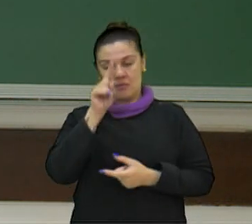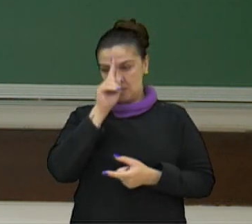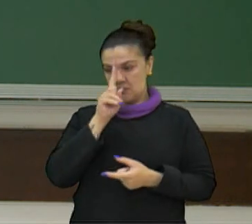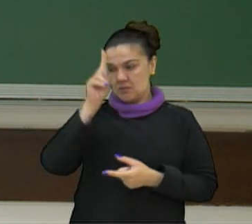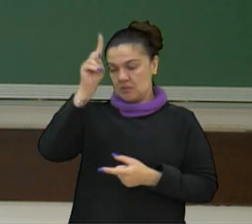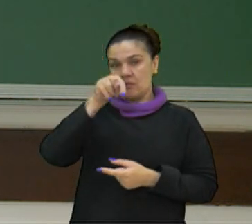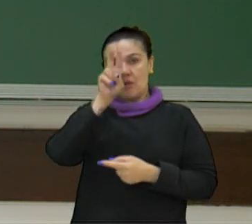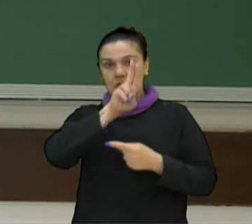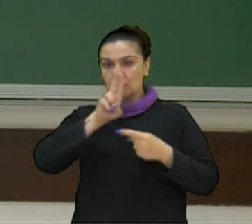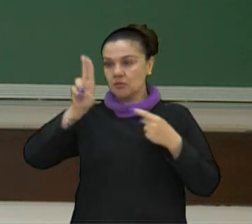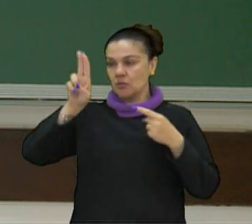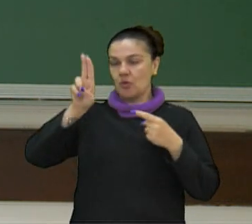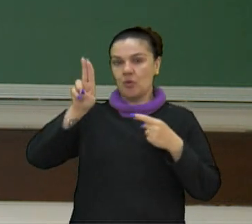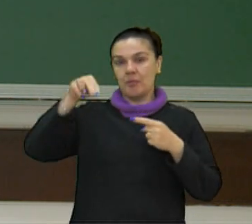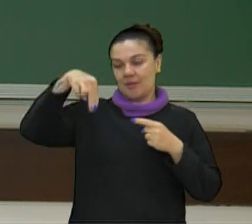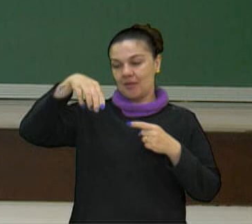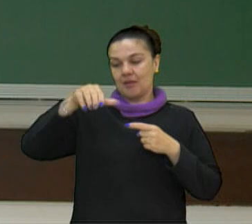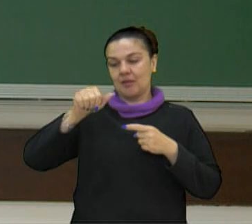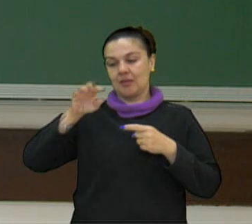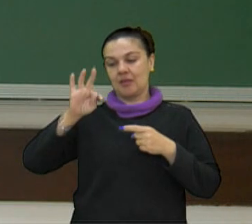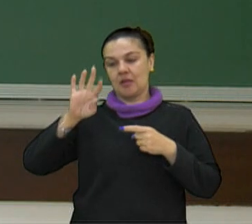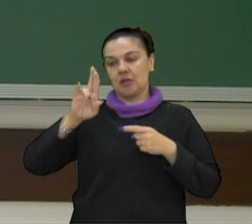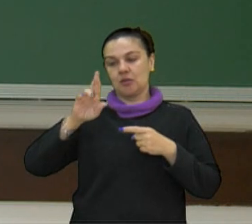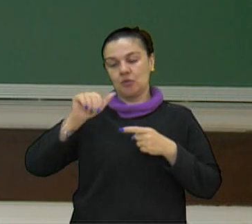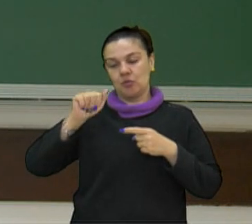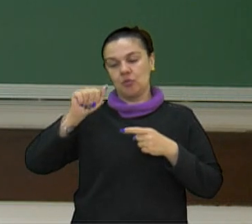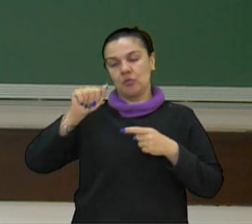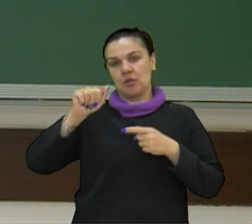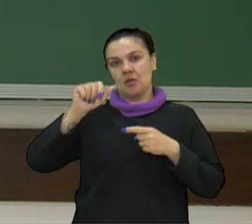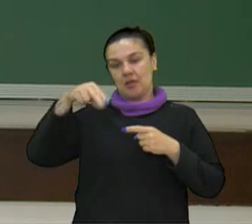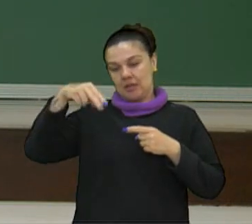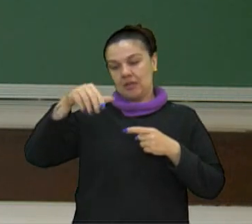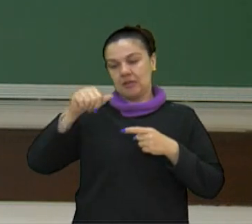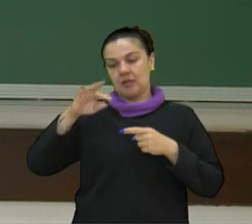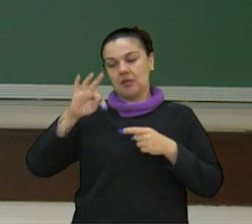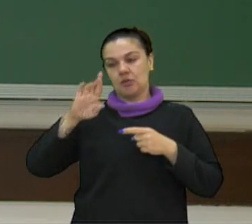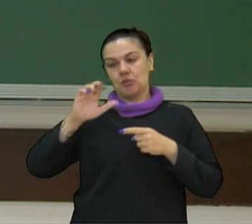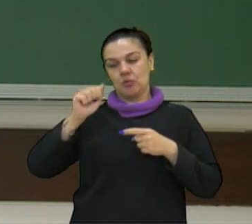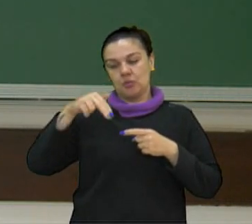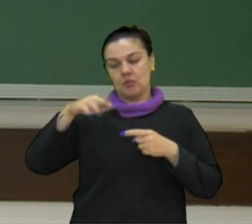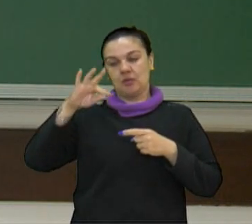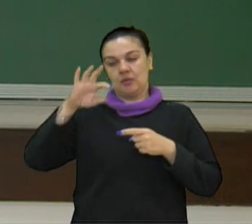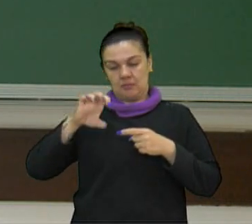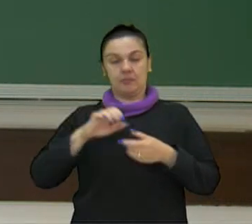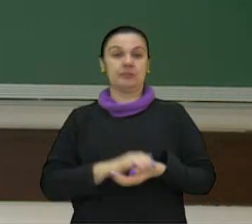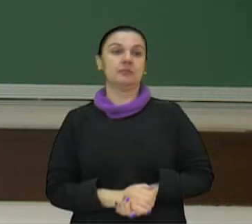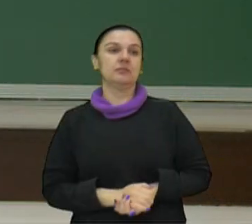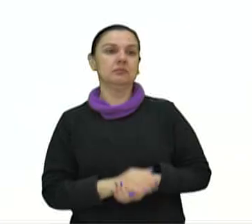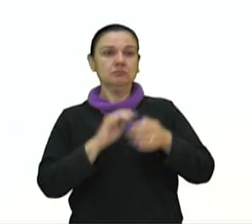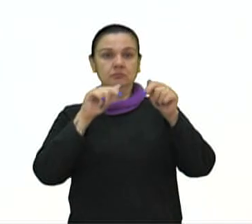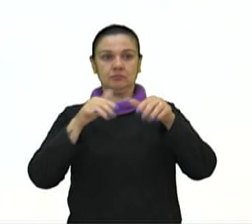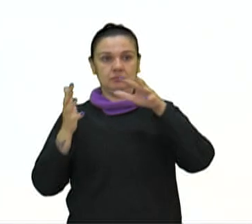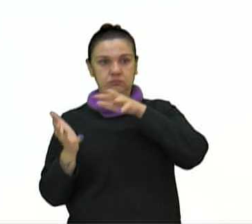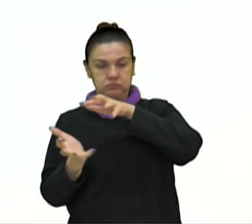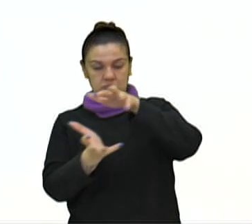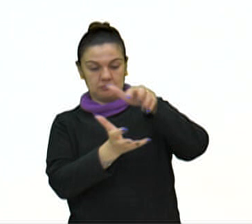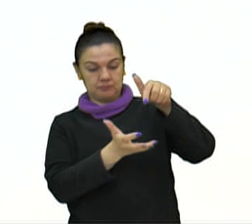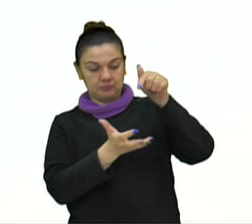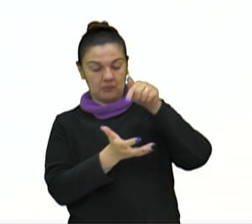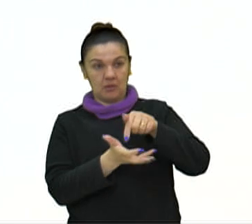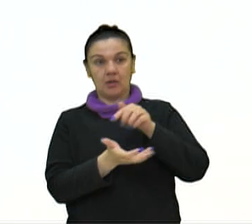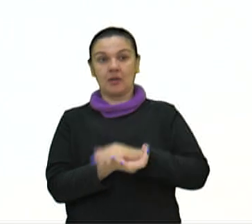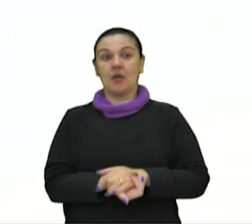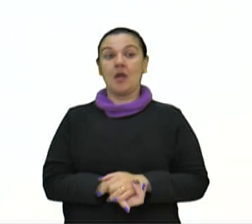é chamado de natura naturans, natureza naturante. O mundo é a